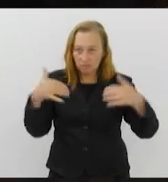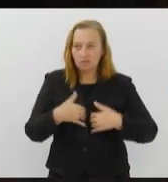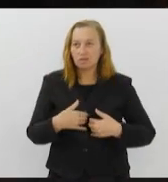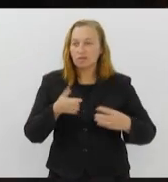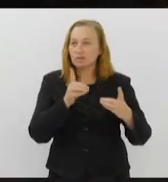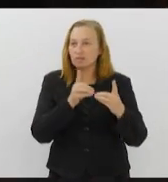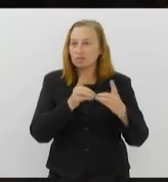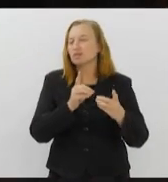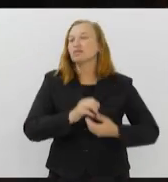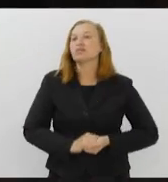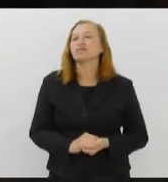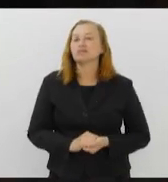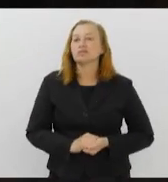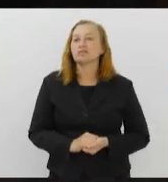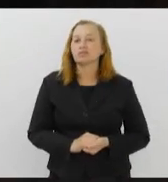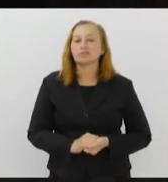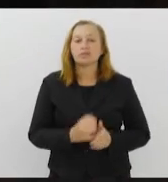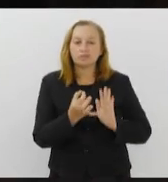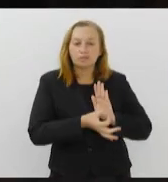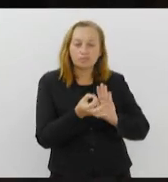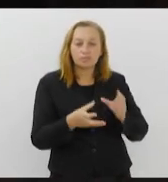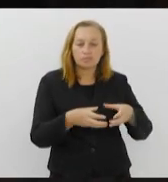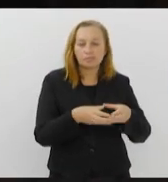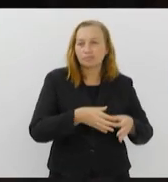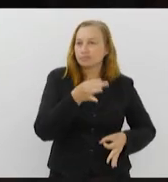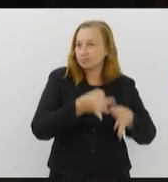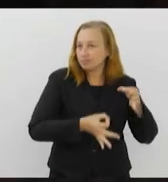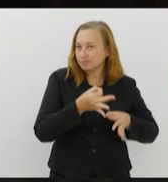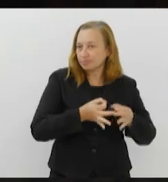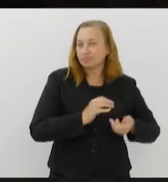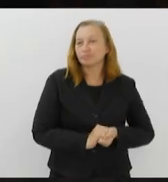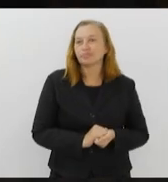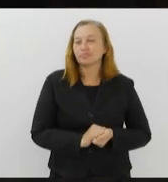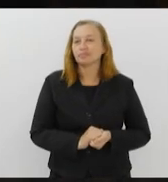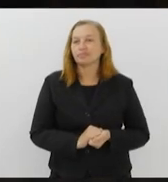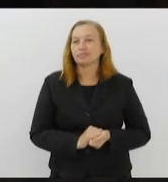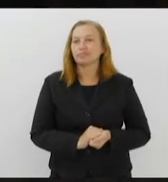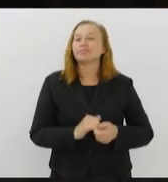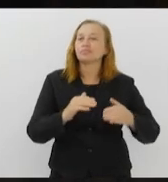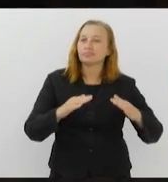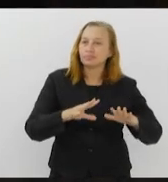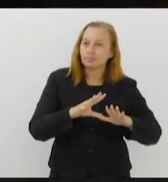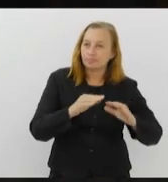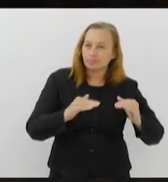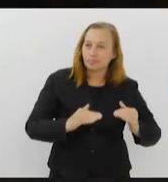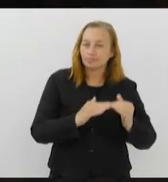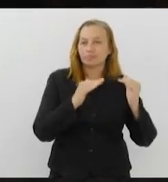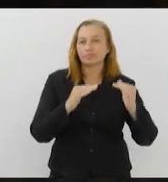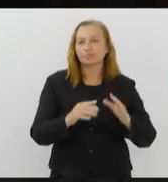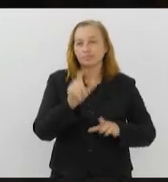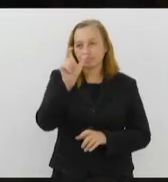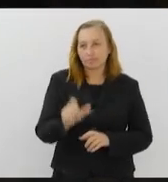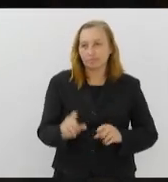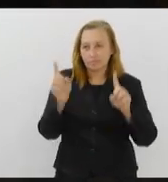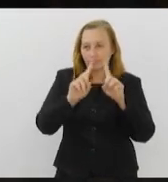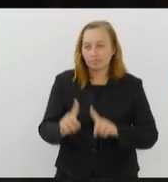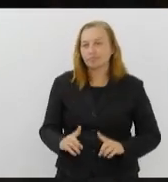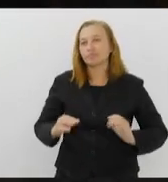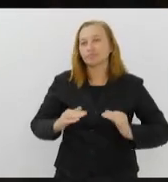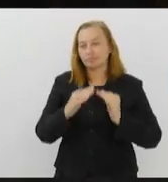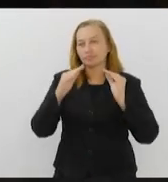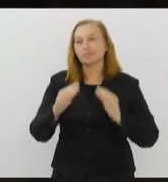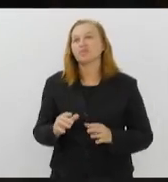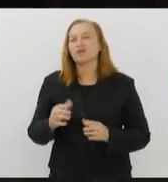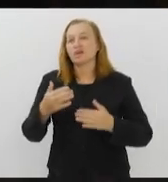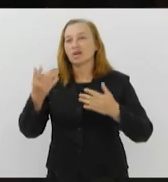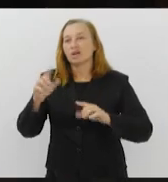autista. Pareceres das comissões de Constituição e Justiça pela Constitucionalidade da Pessoa com Deficiência favorável,